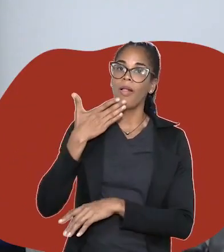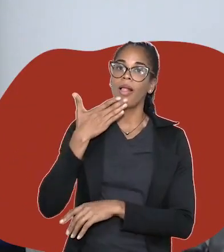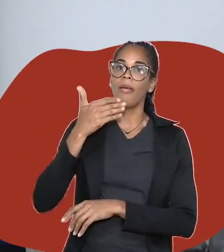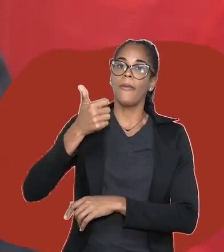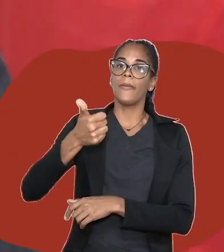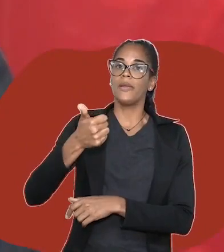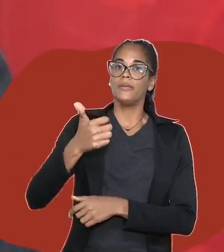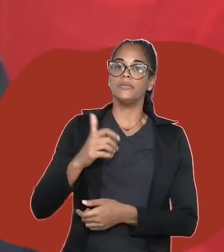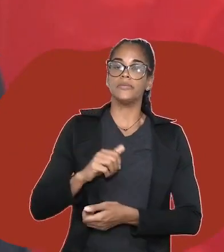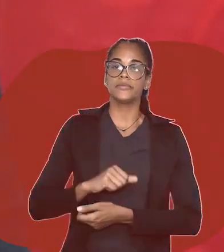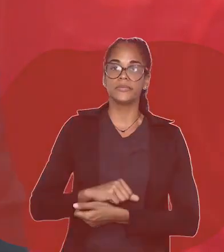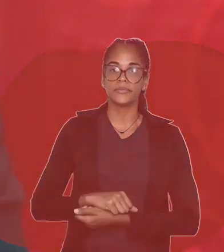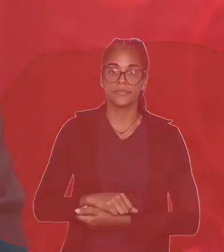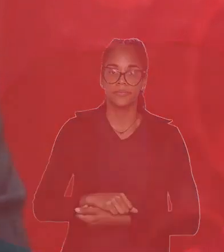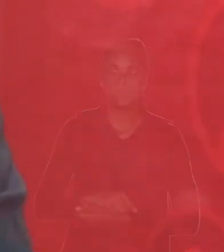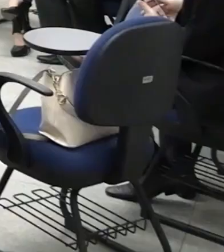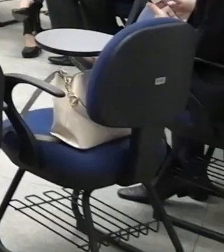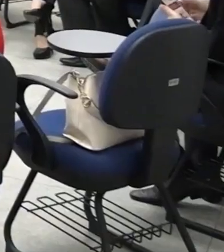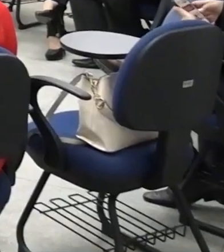do órgão.